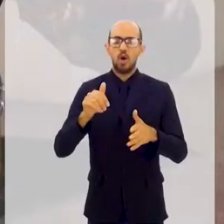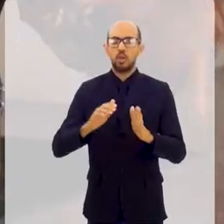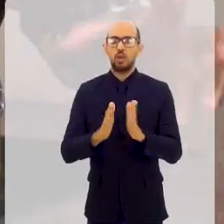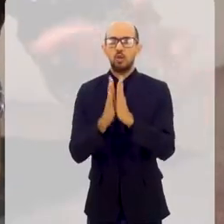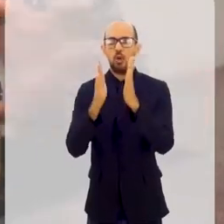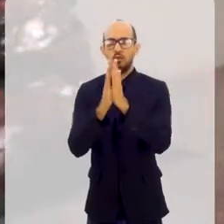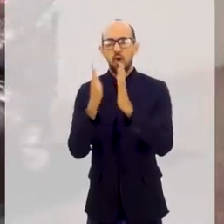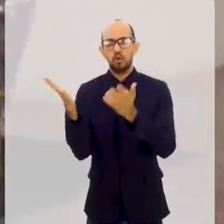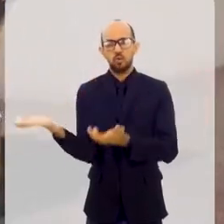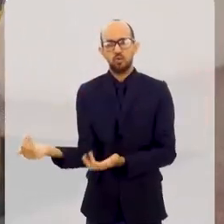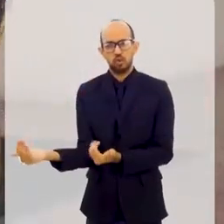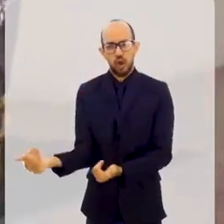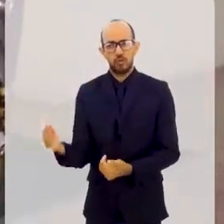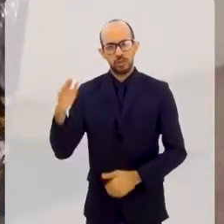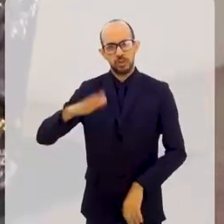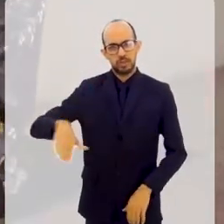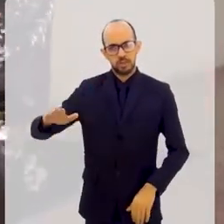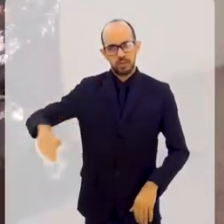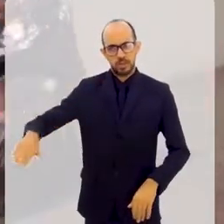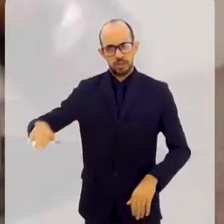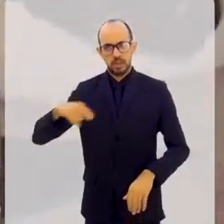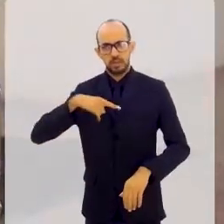louvor tem jovens